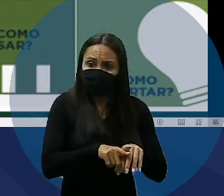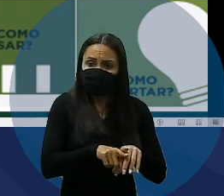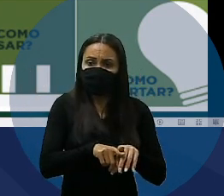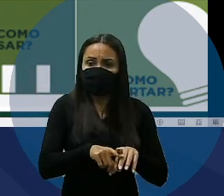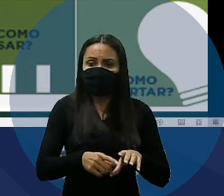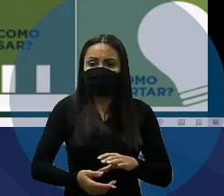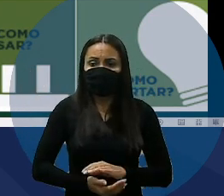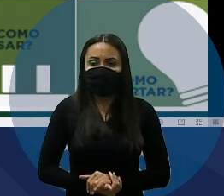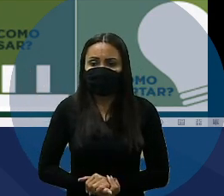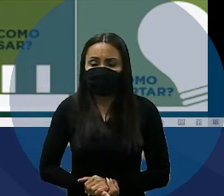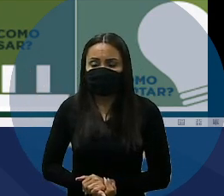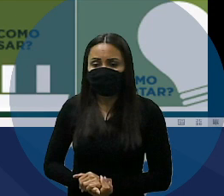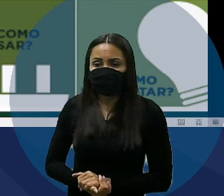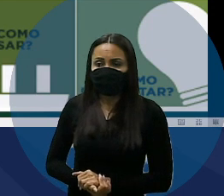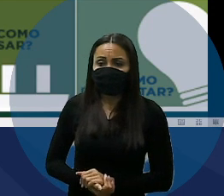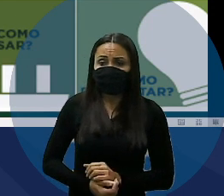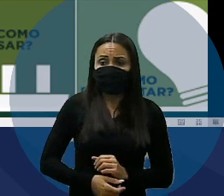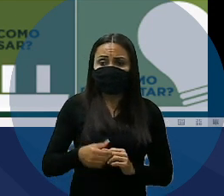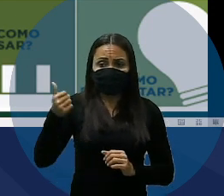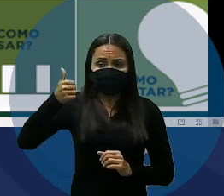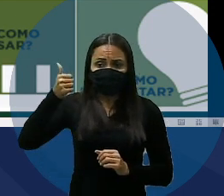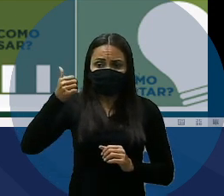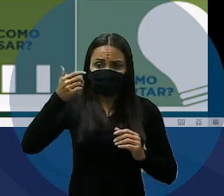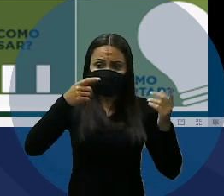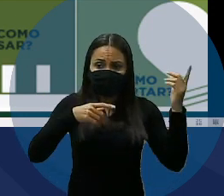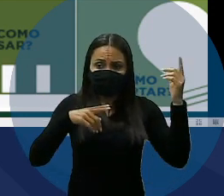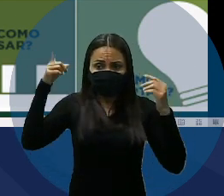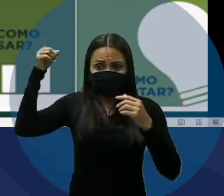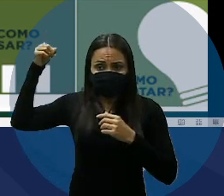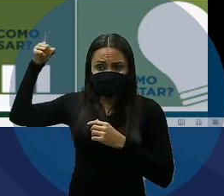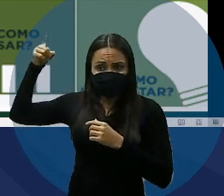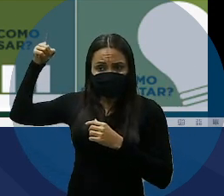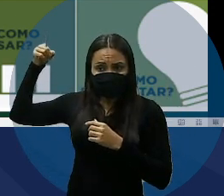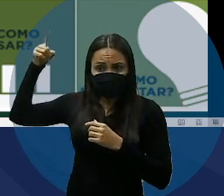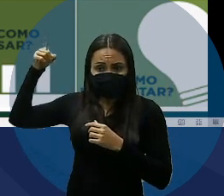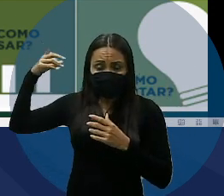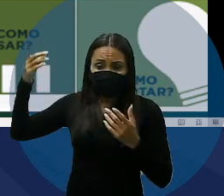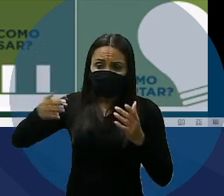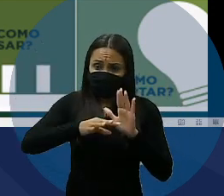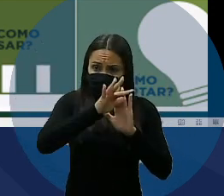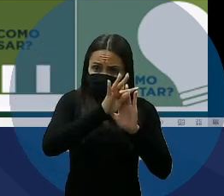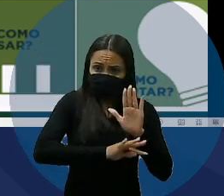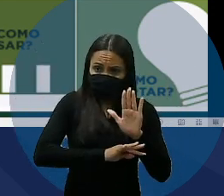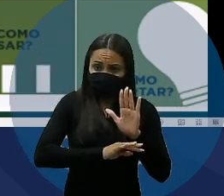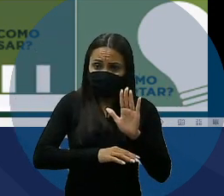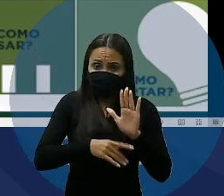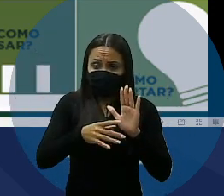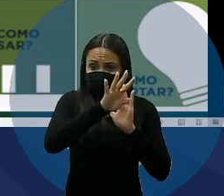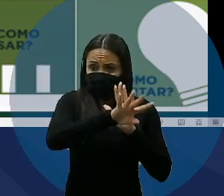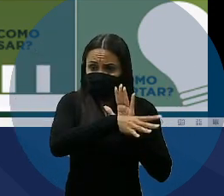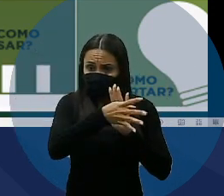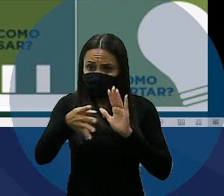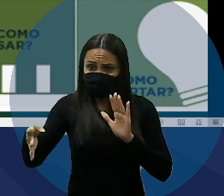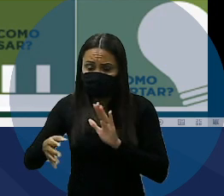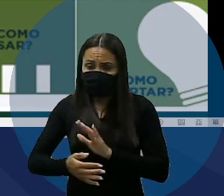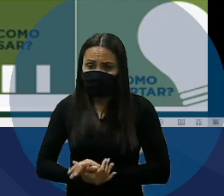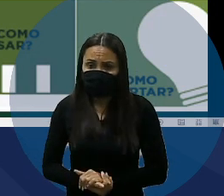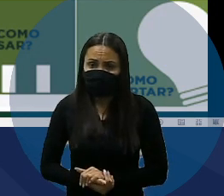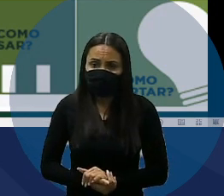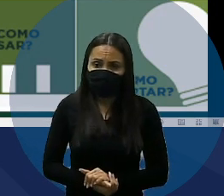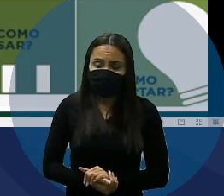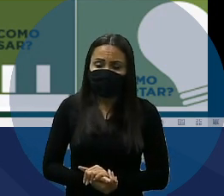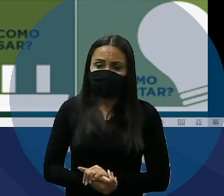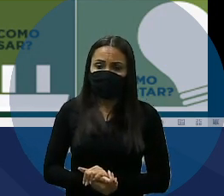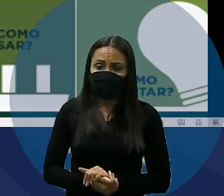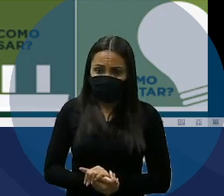meninos. Essa primeira imagem aí é a pesquisa de preço, exatamente como eles fizeram a pesquisa de campo. Levaram essa tabela,